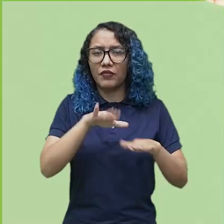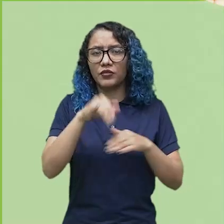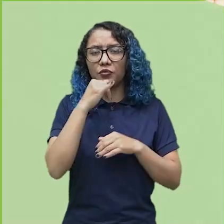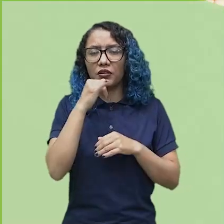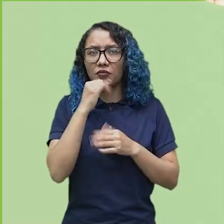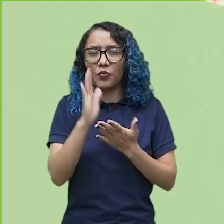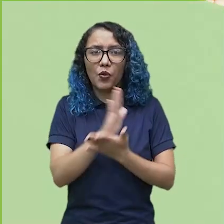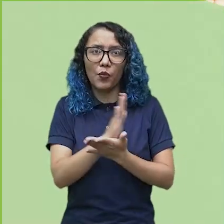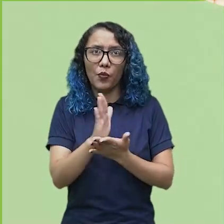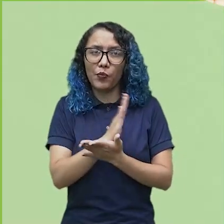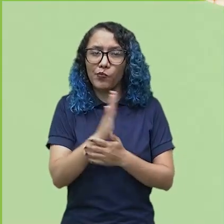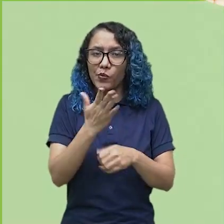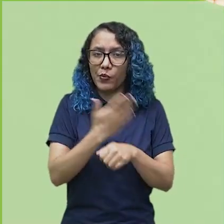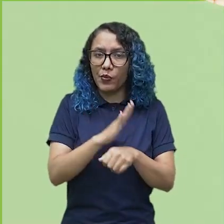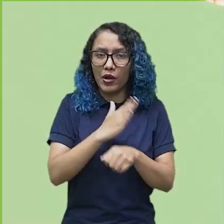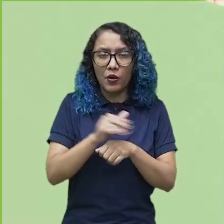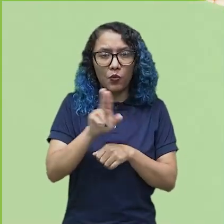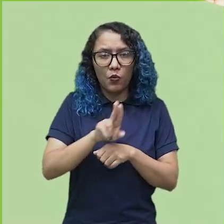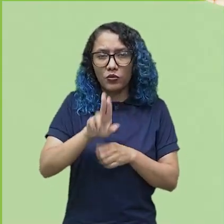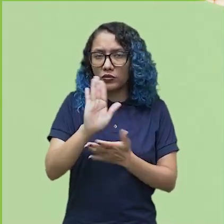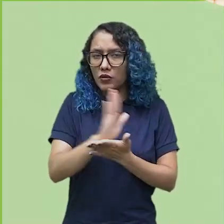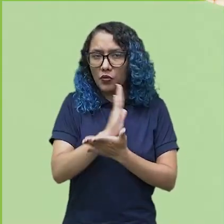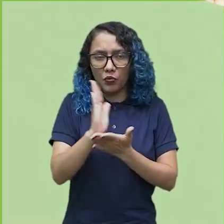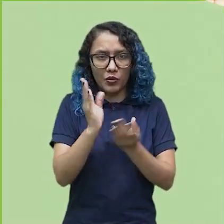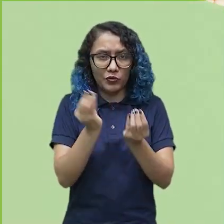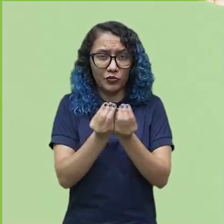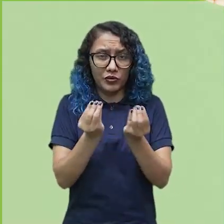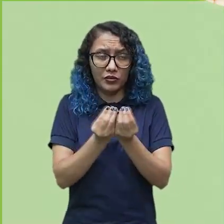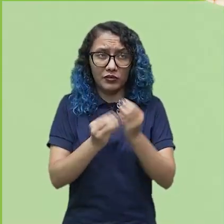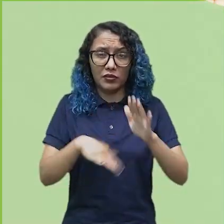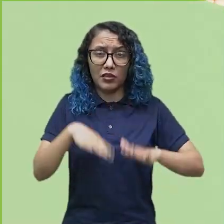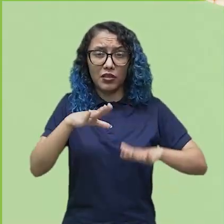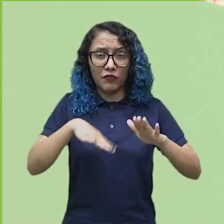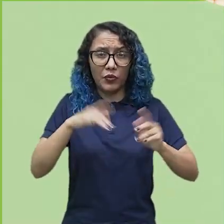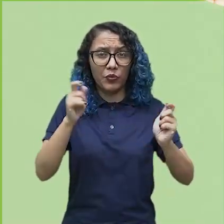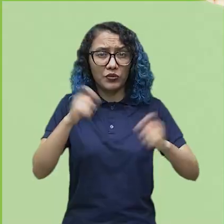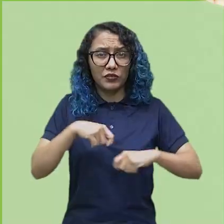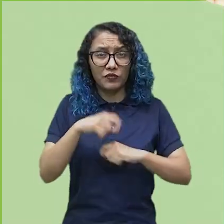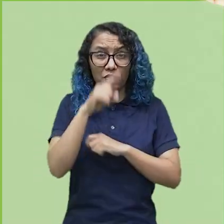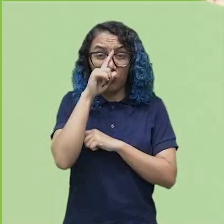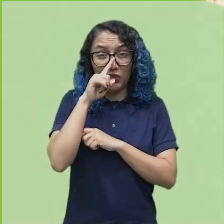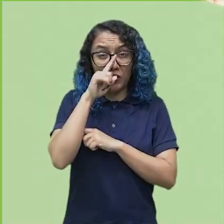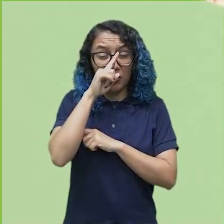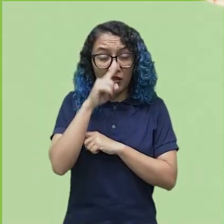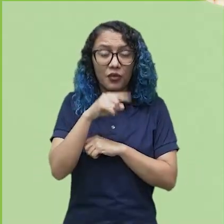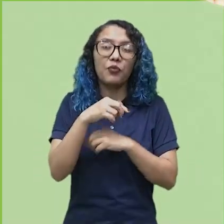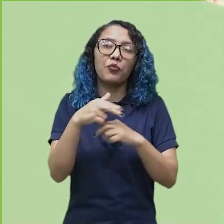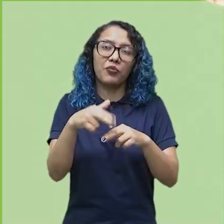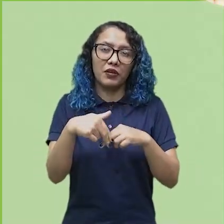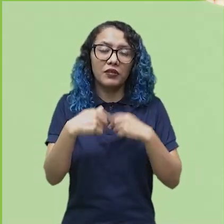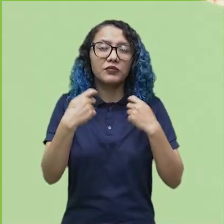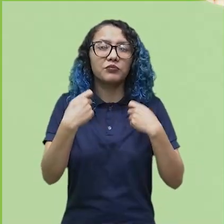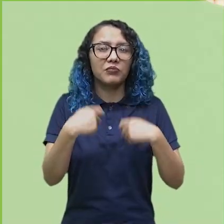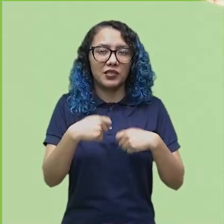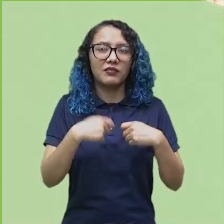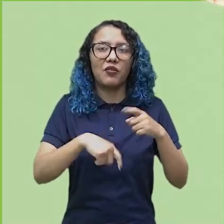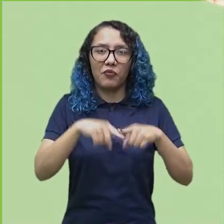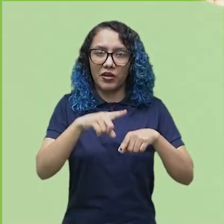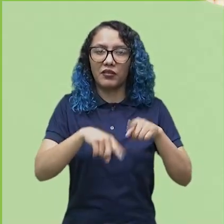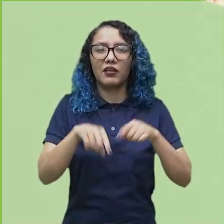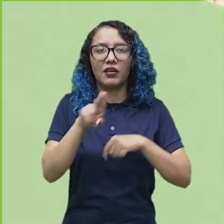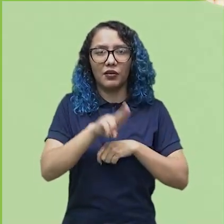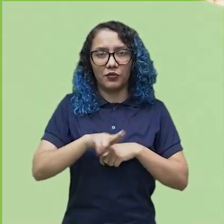atividade mesmo com alguma substância, assim, que pode causar algum risco. Então, são equipamentos